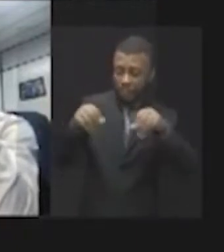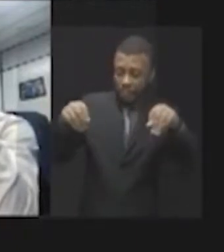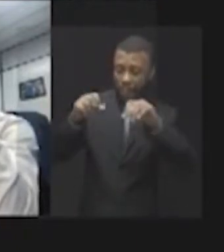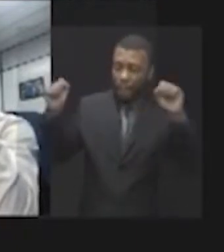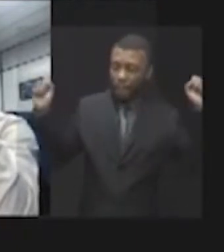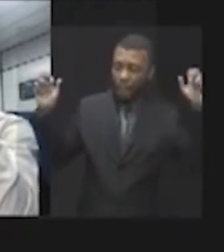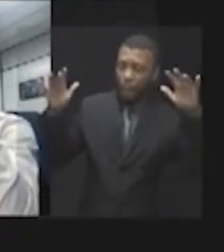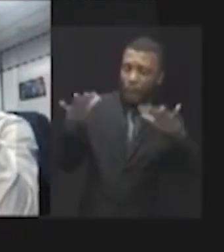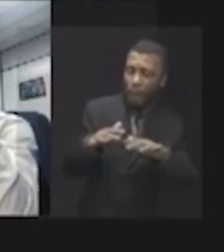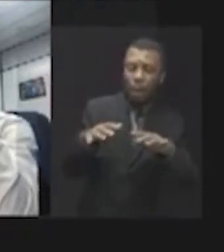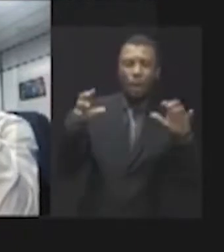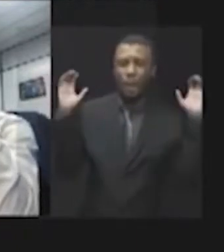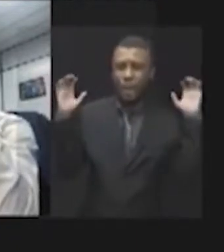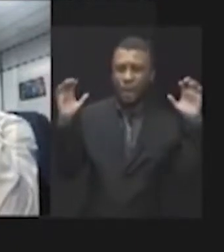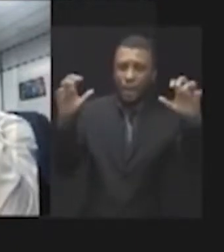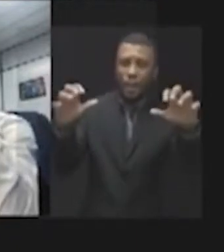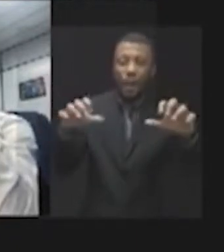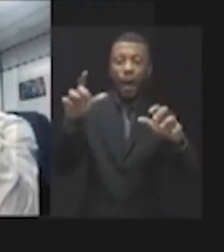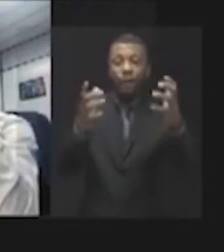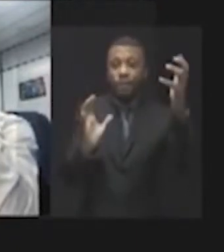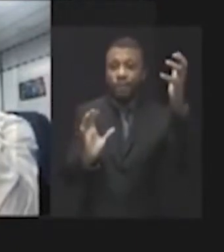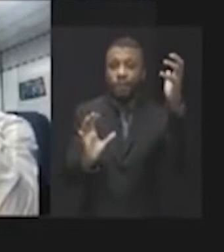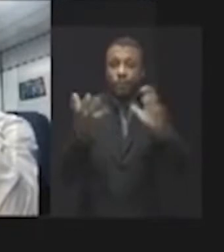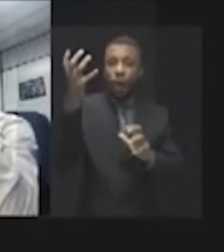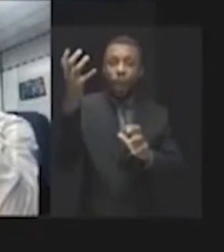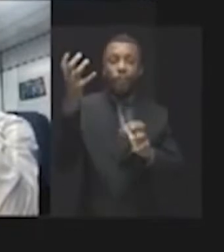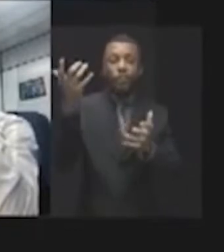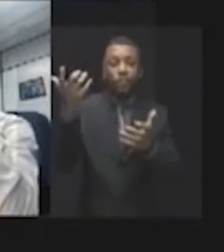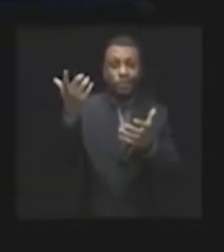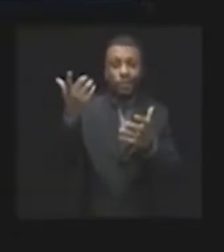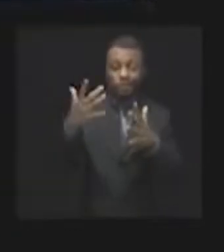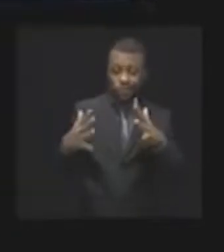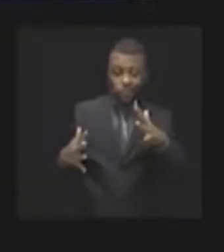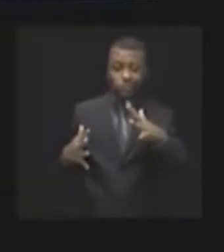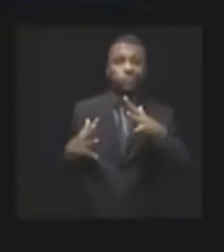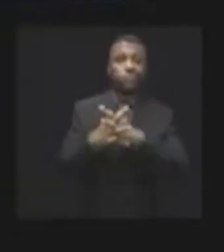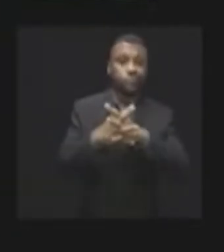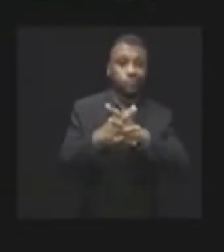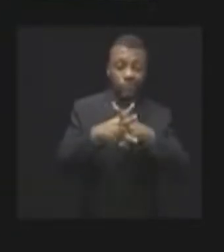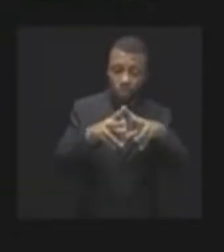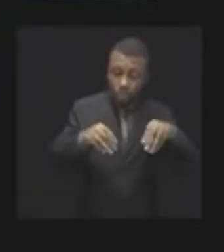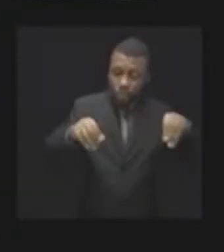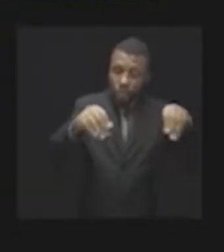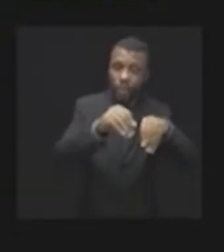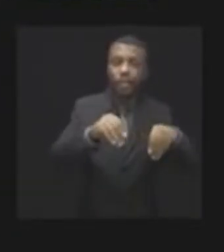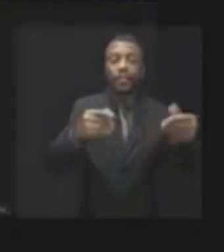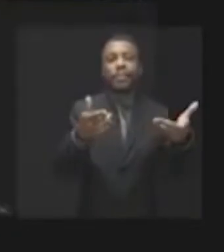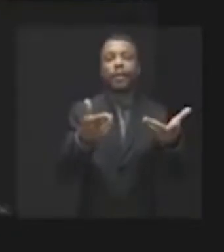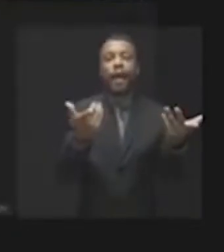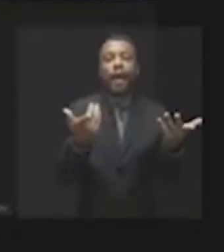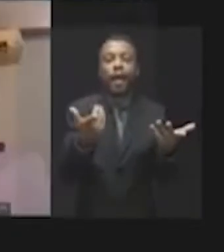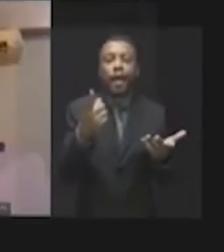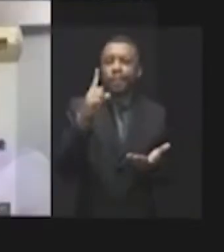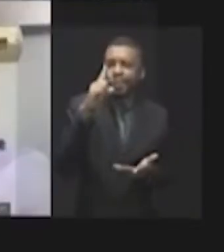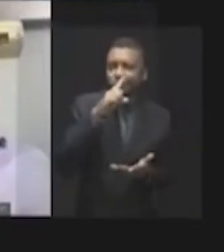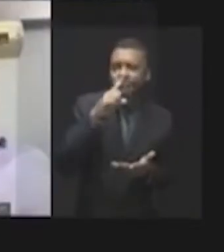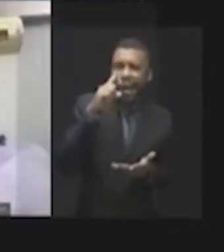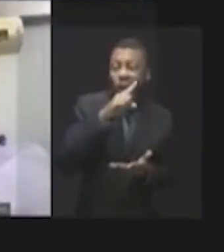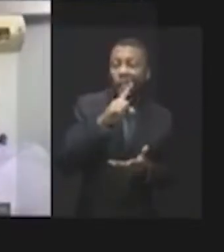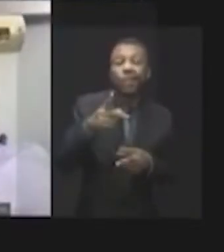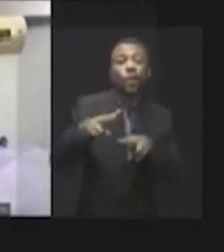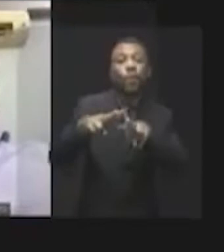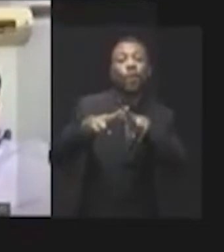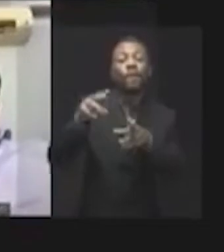fenômeno climático extremo que se abate sobre um território que está vulnerável. E esse território está vulnerável por ausência